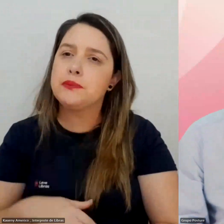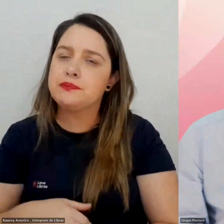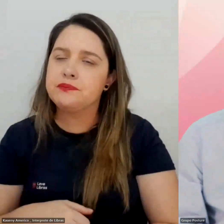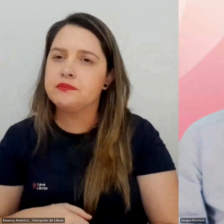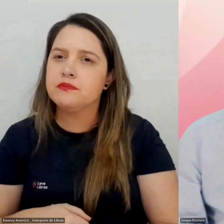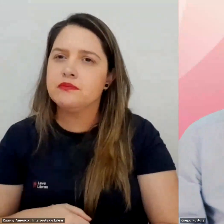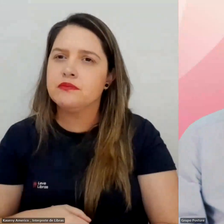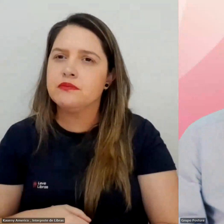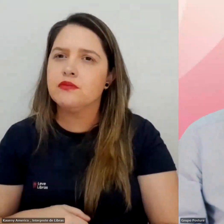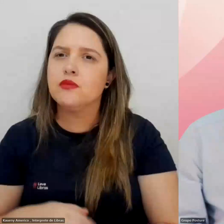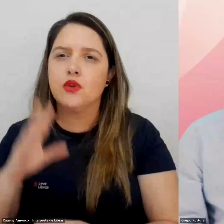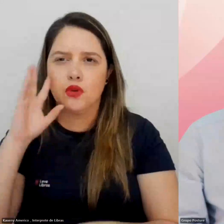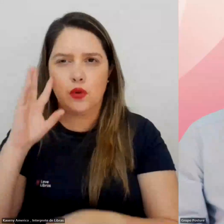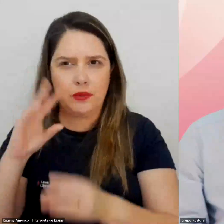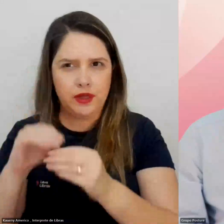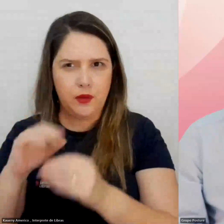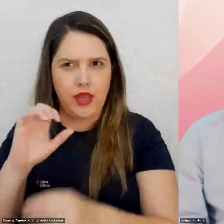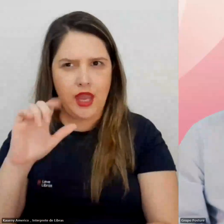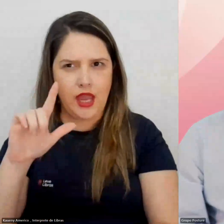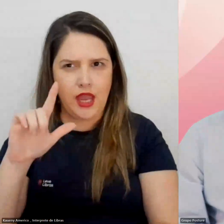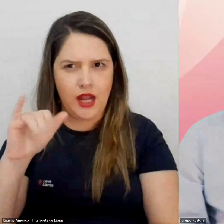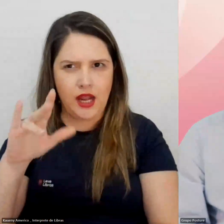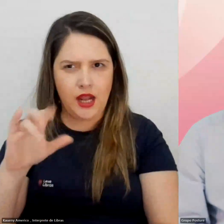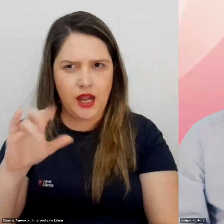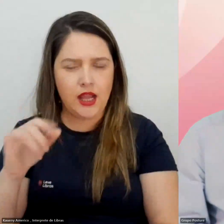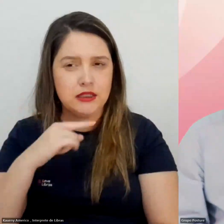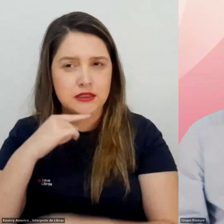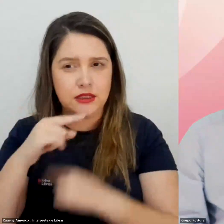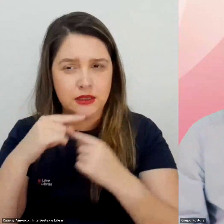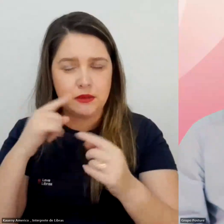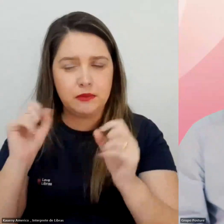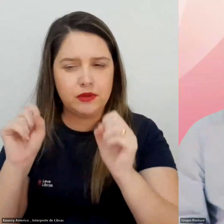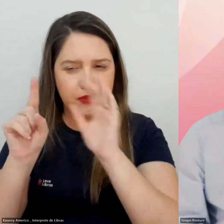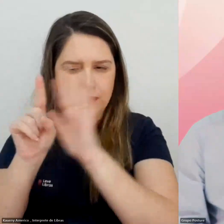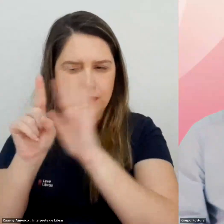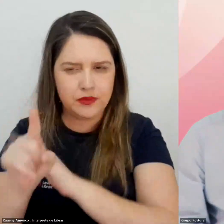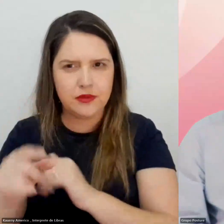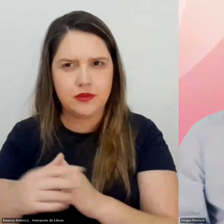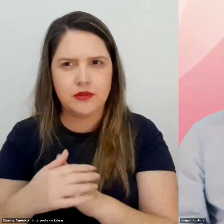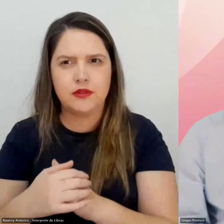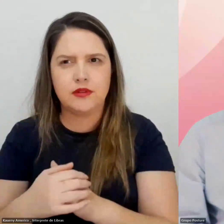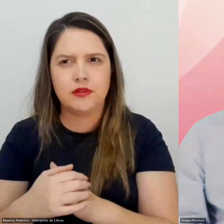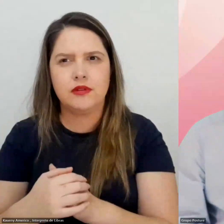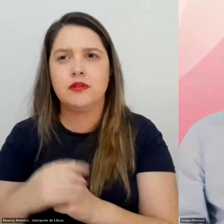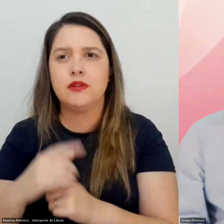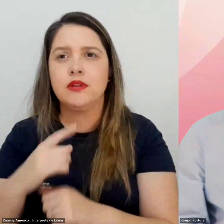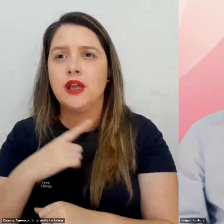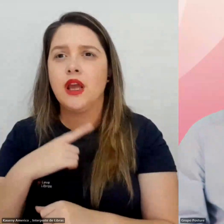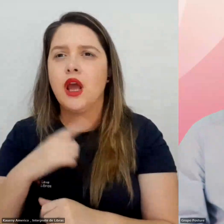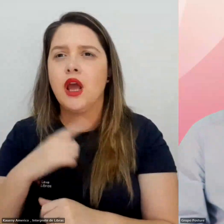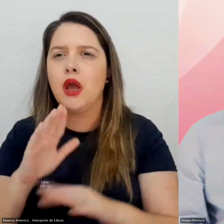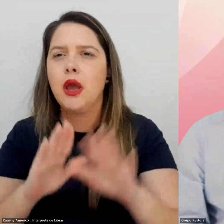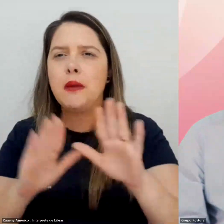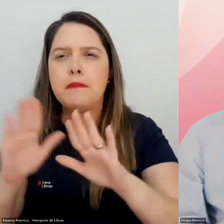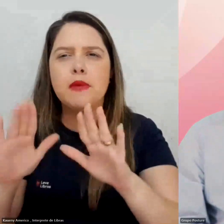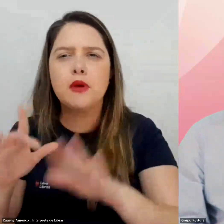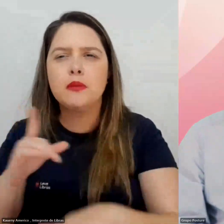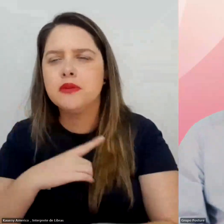Compreendeu, Elaine? Se tiver alguma dúvida, você volta a perguntar. O Eleza que levantou as mãos, a mãozinha, Sim, né? eu